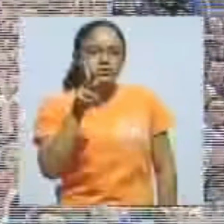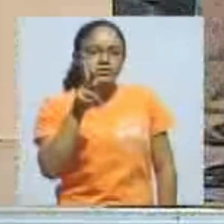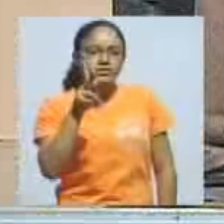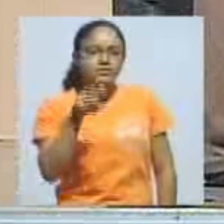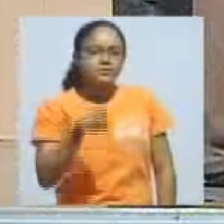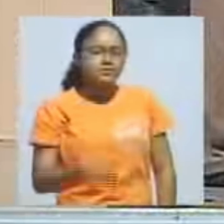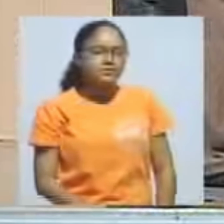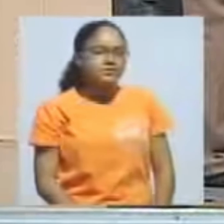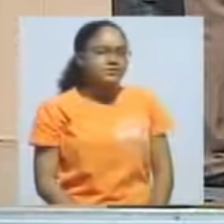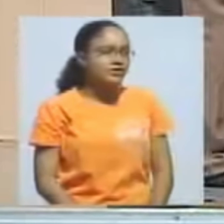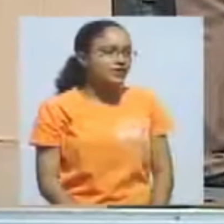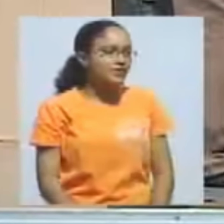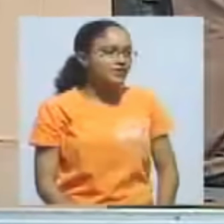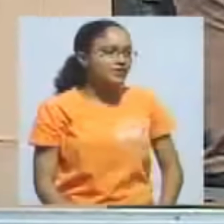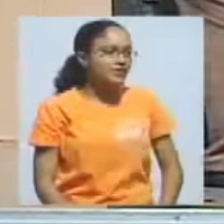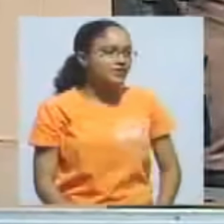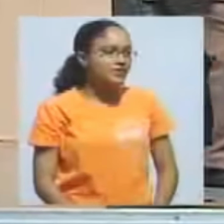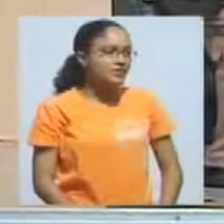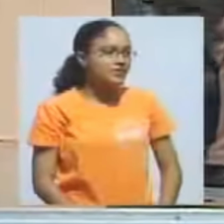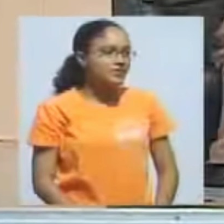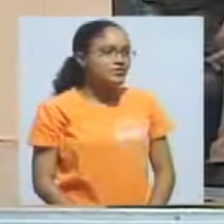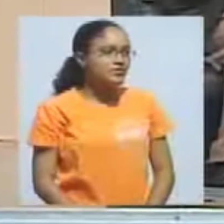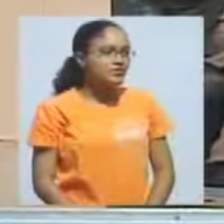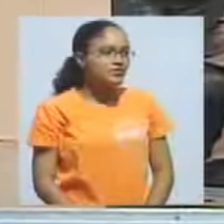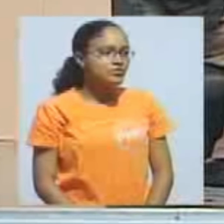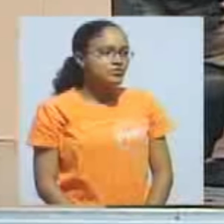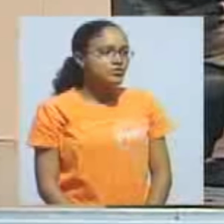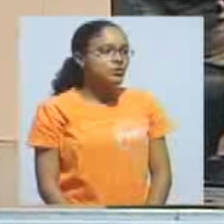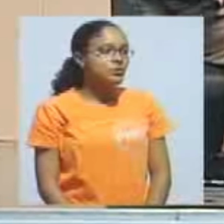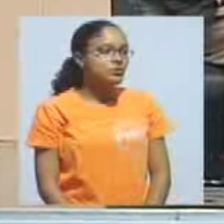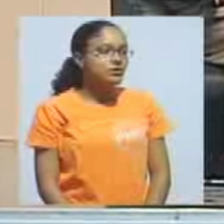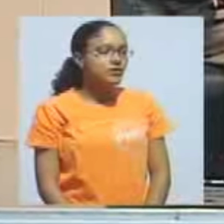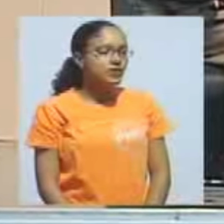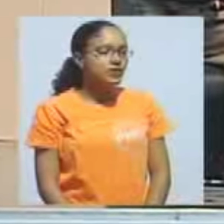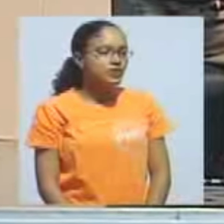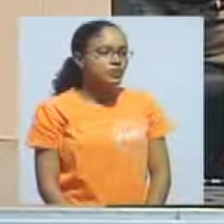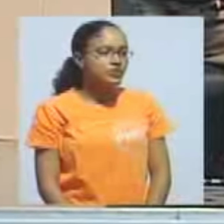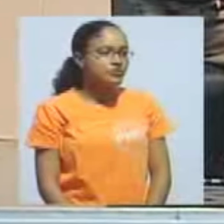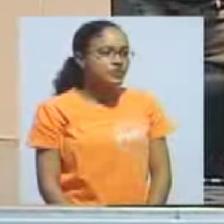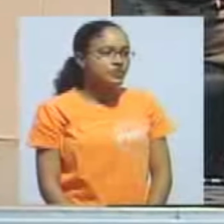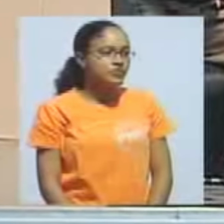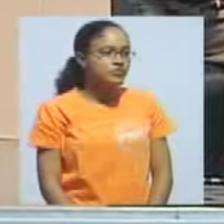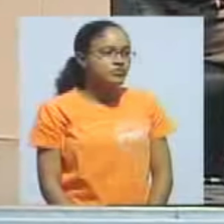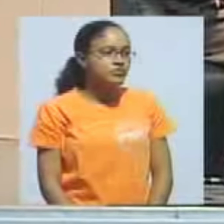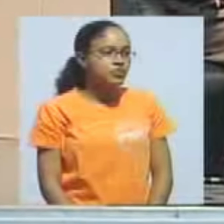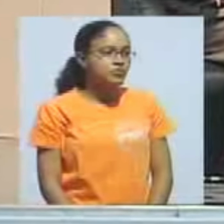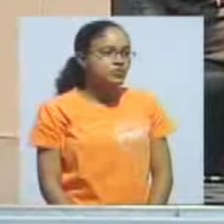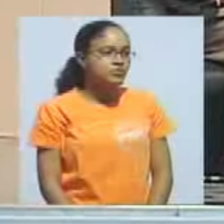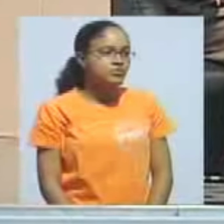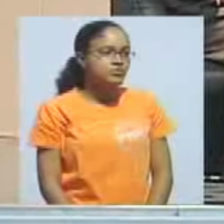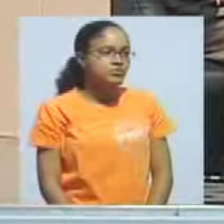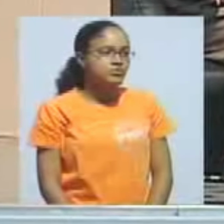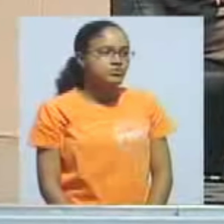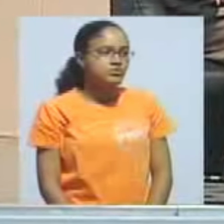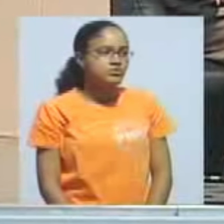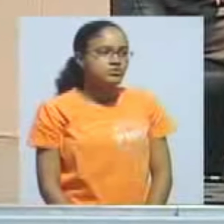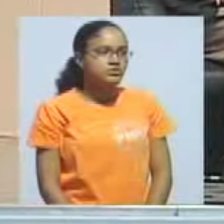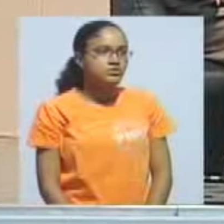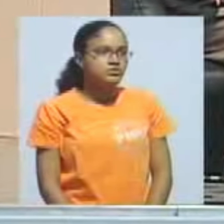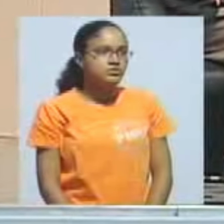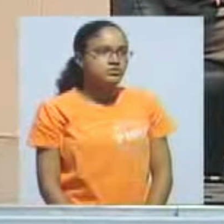Padre Léo, meu querido, eu estou viajando para o interior, no sul do estado, para participar de uma ordenação